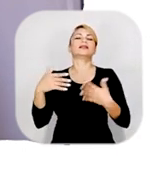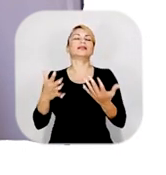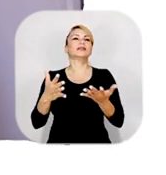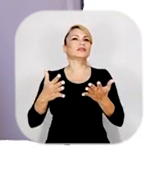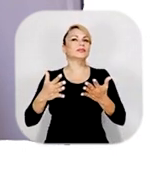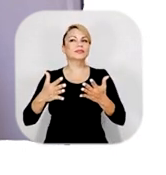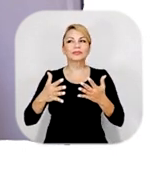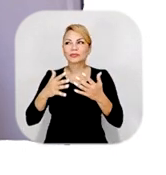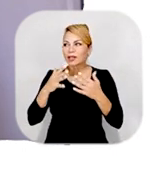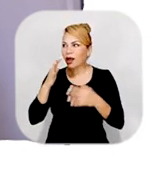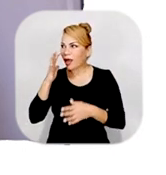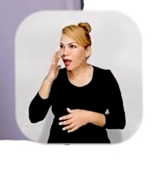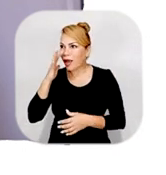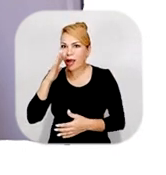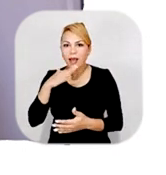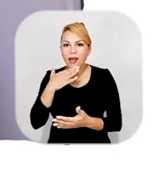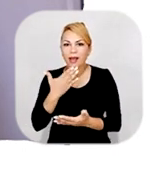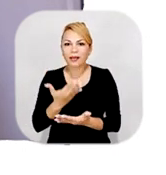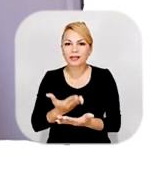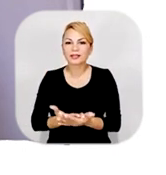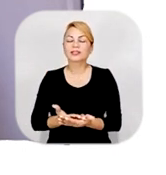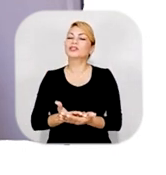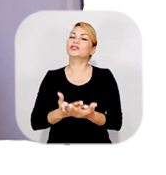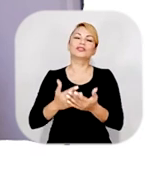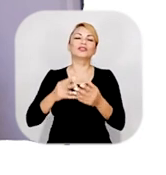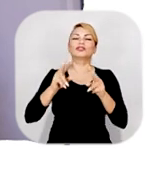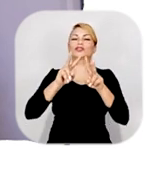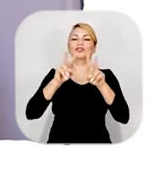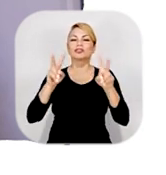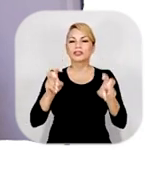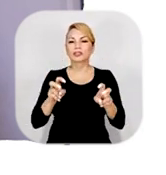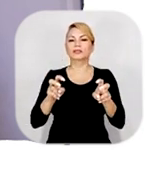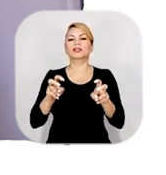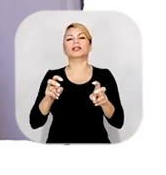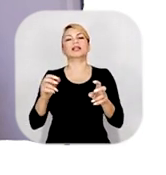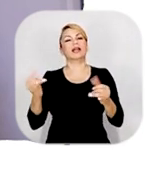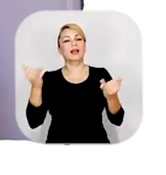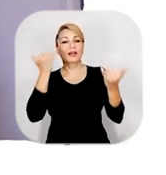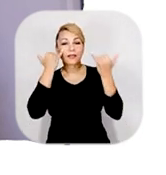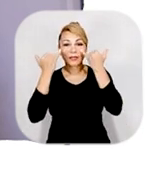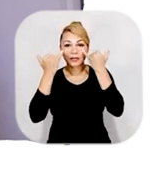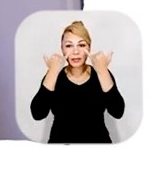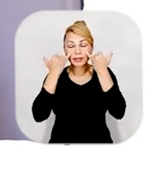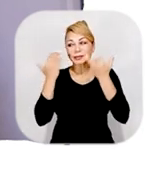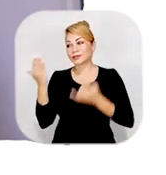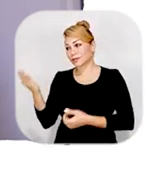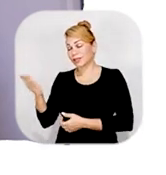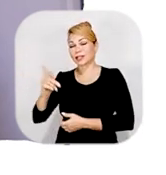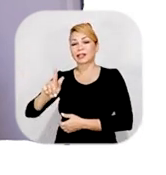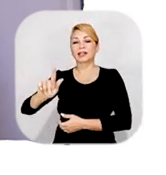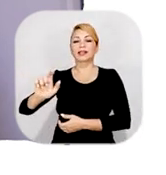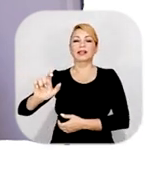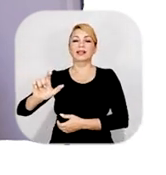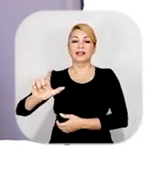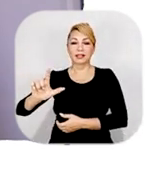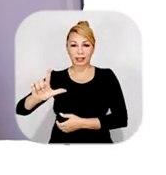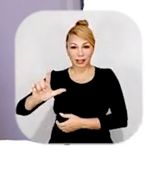fascinado pelas informações que ele trouxe e que Gleice conseguiu